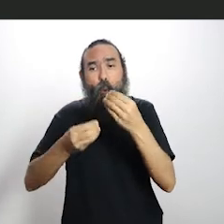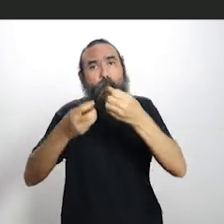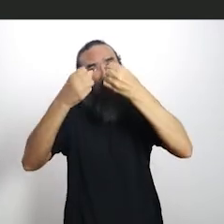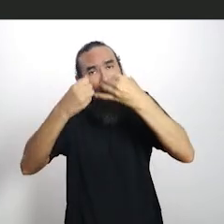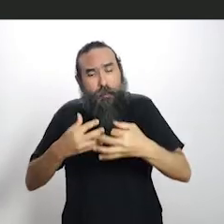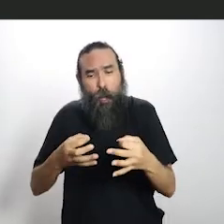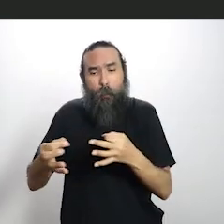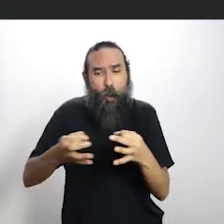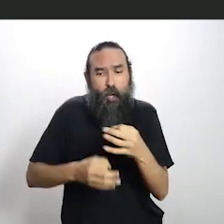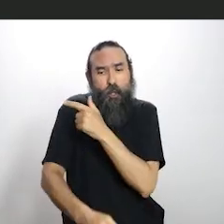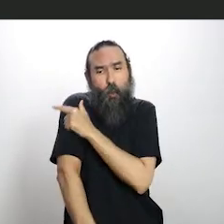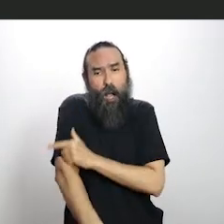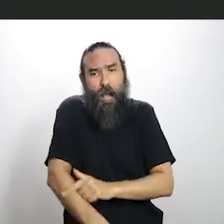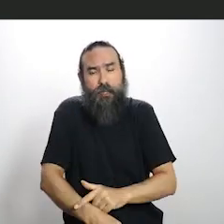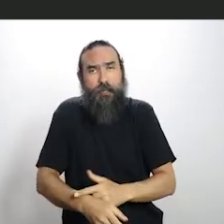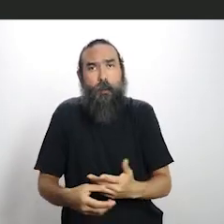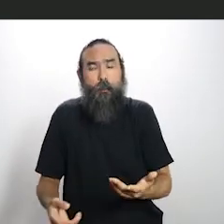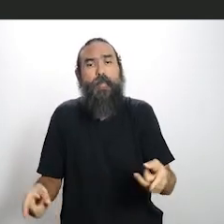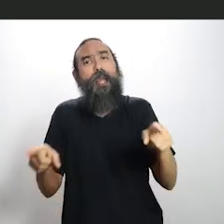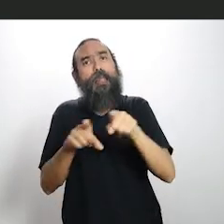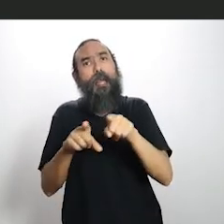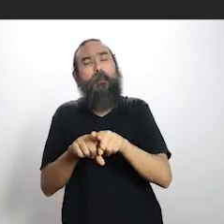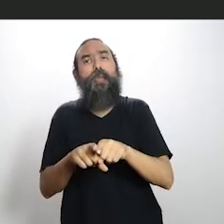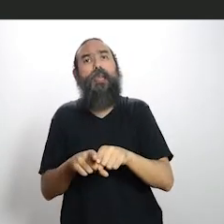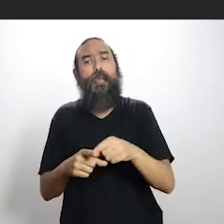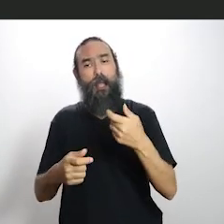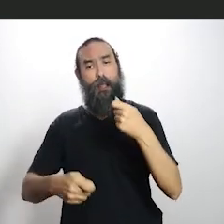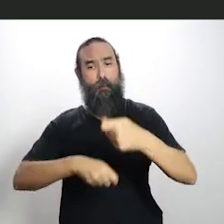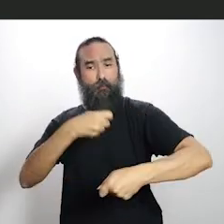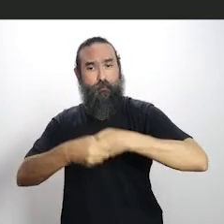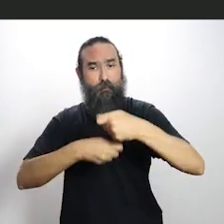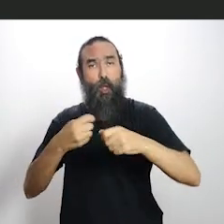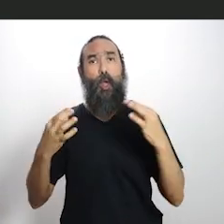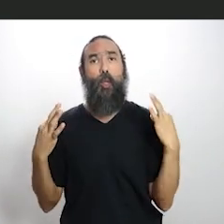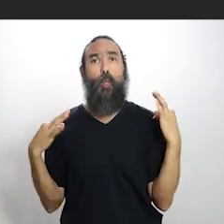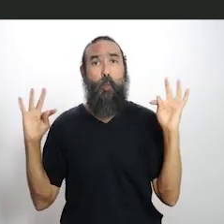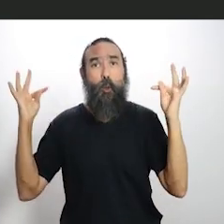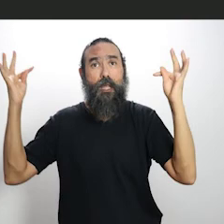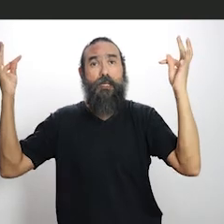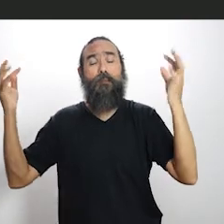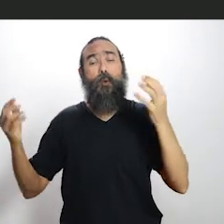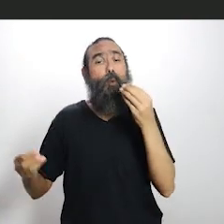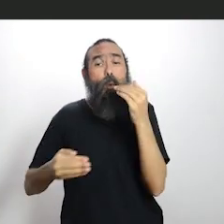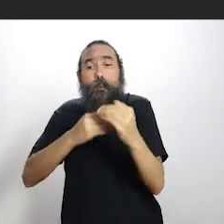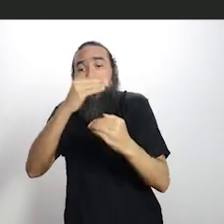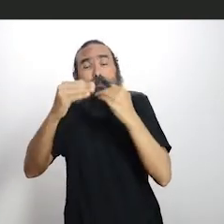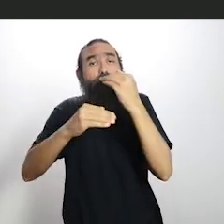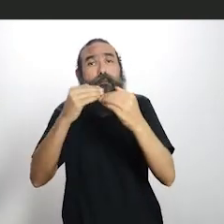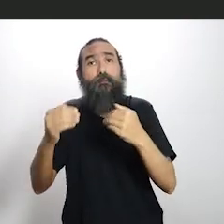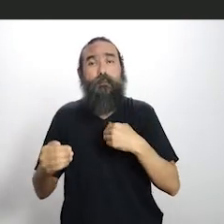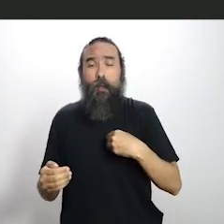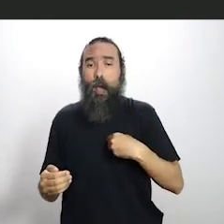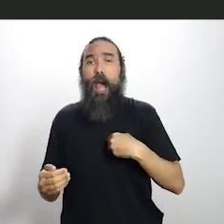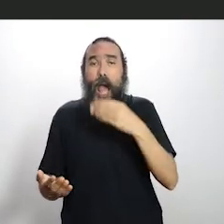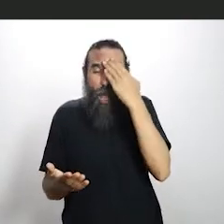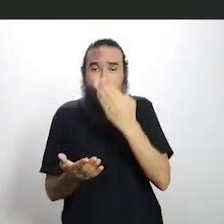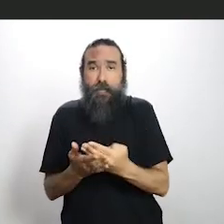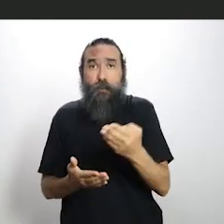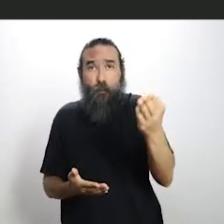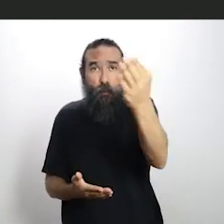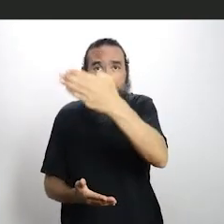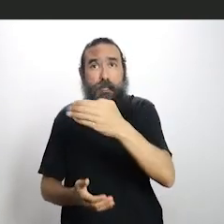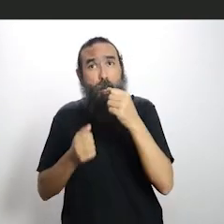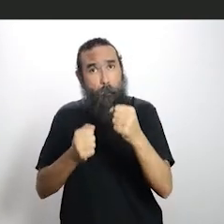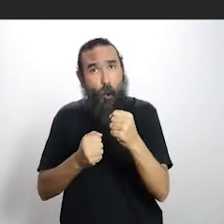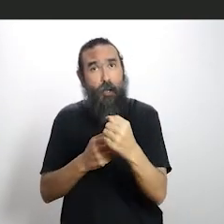de artesanato na compra de quadros que a gente possa depois estar fazendo exposições e